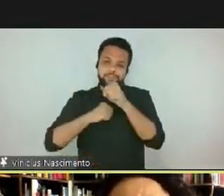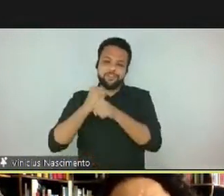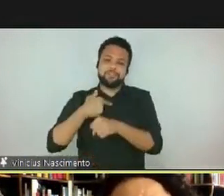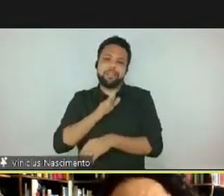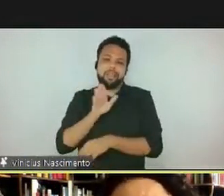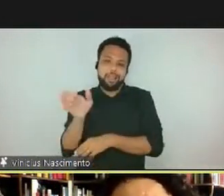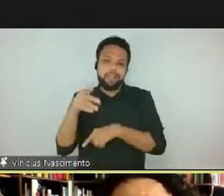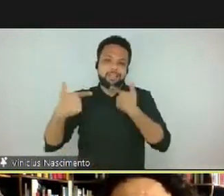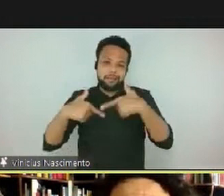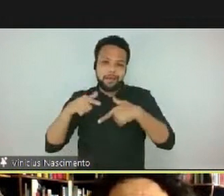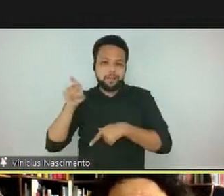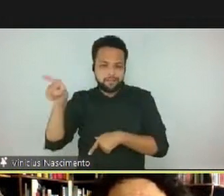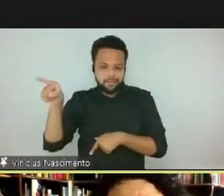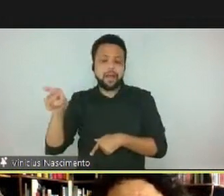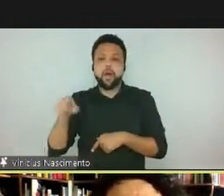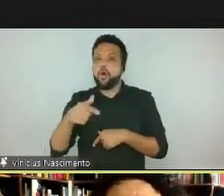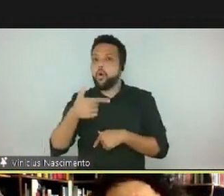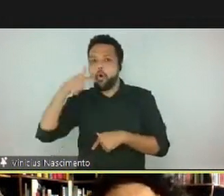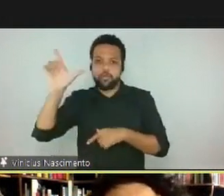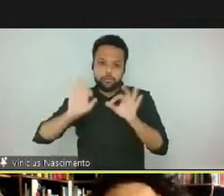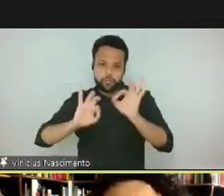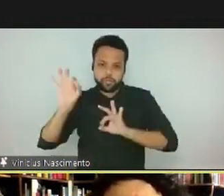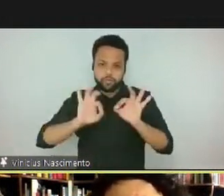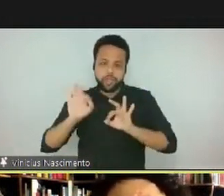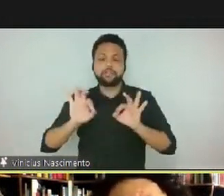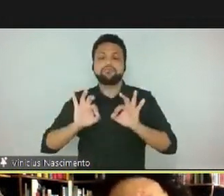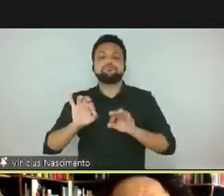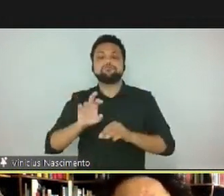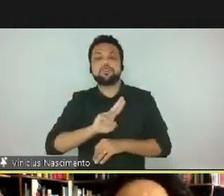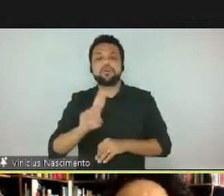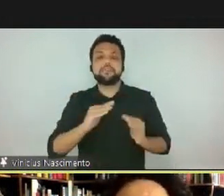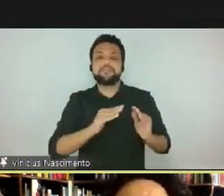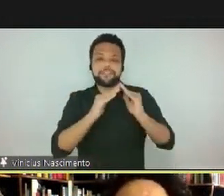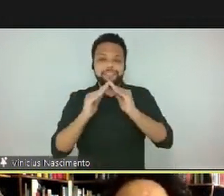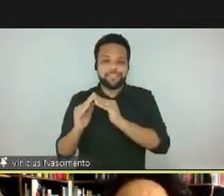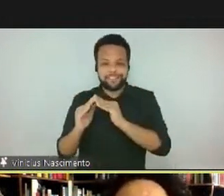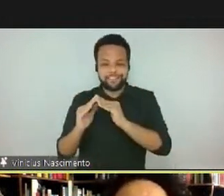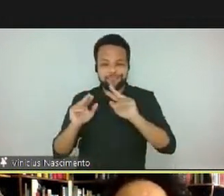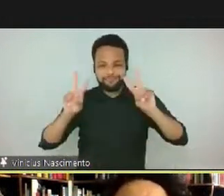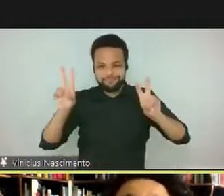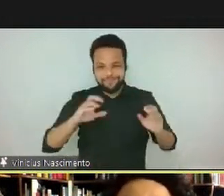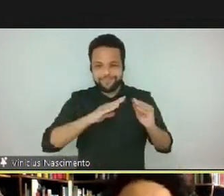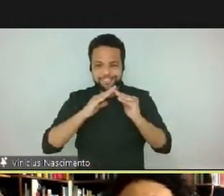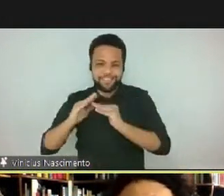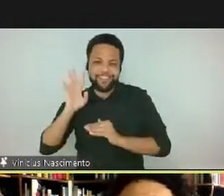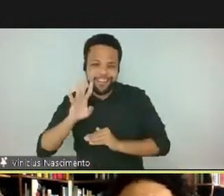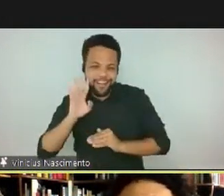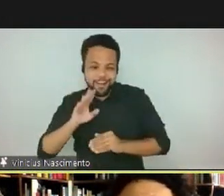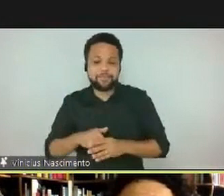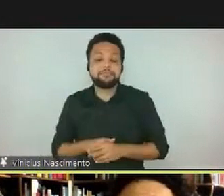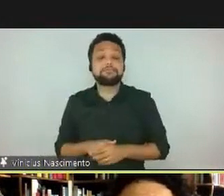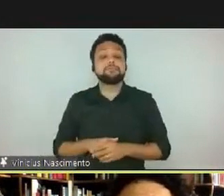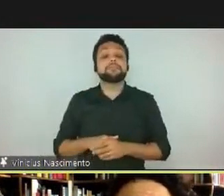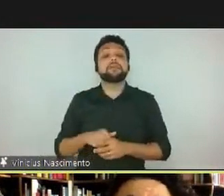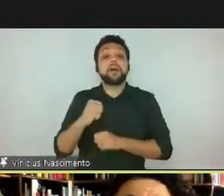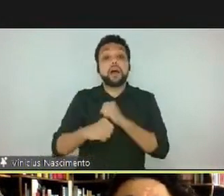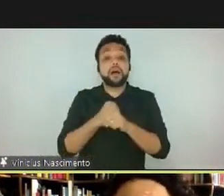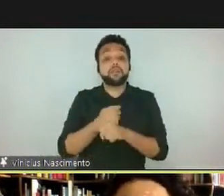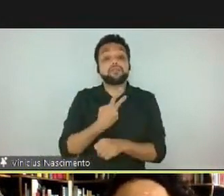outro programa social intitulado Vizinho Legal. E em 2014 eu criei e desde